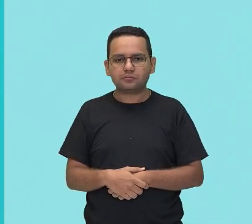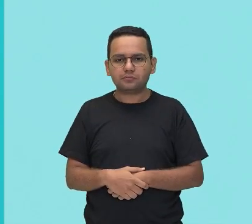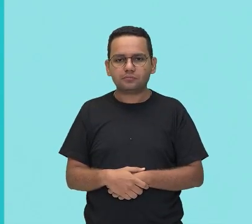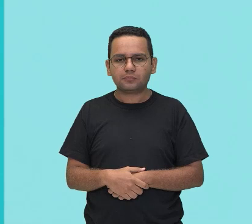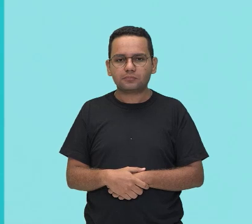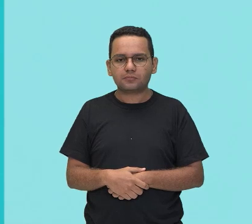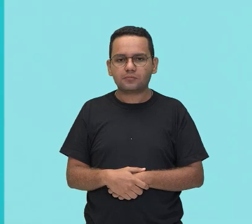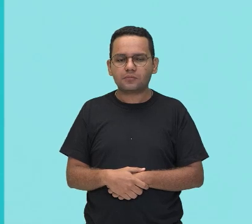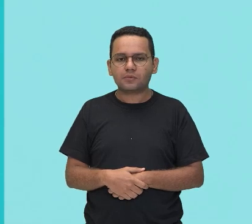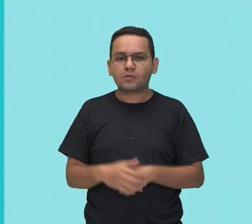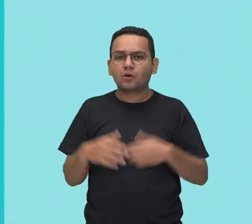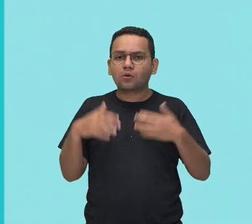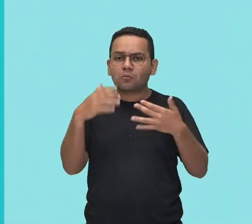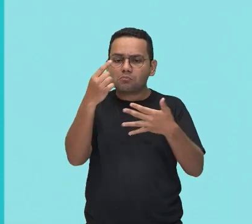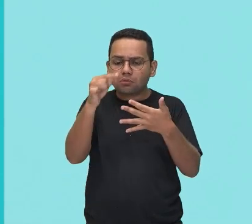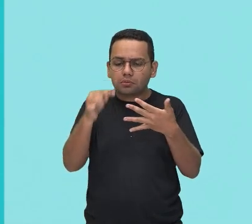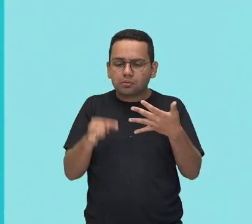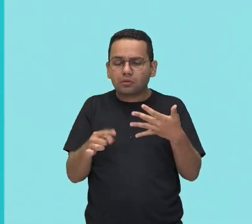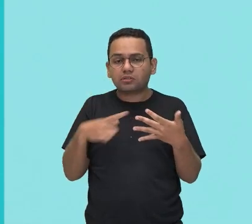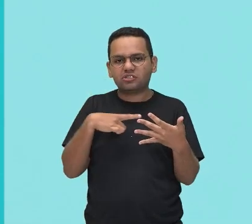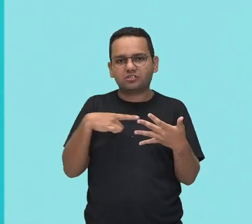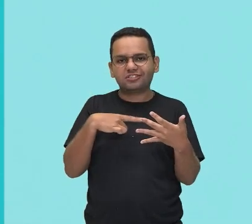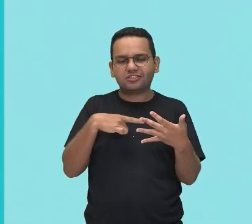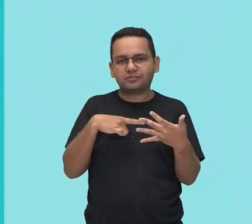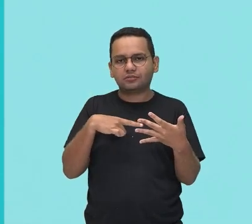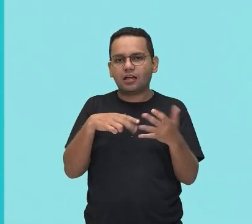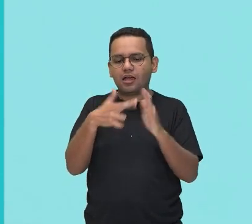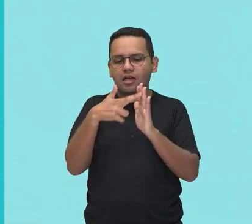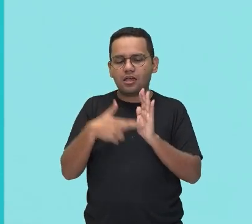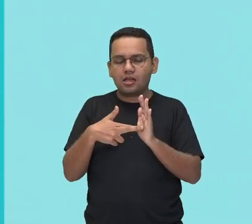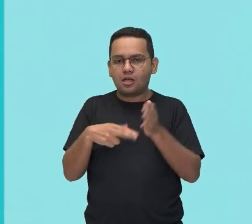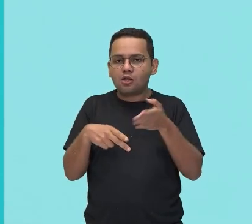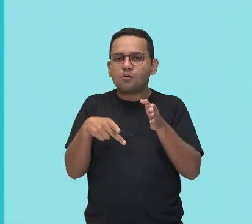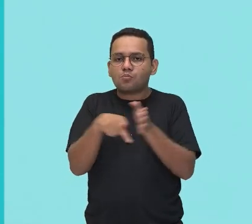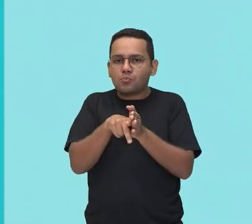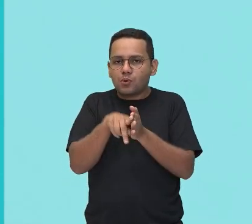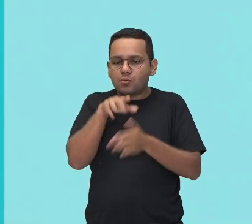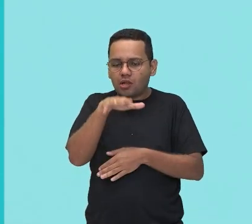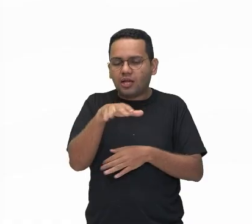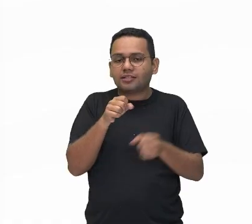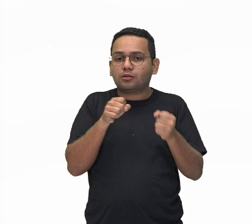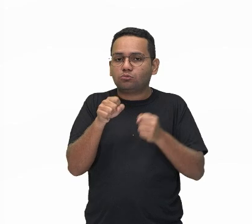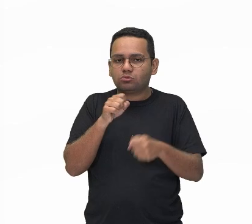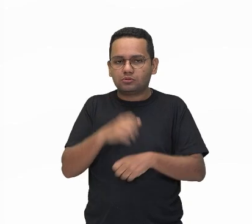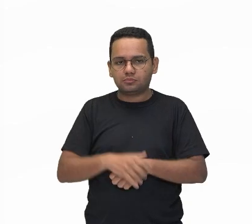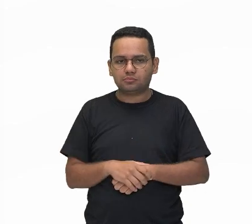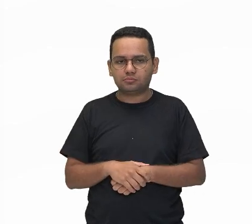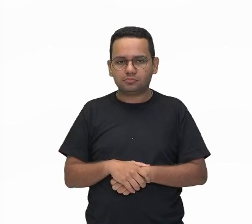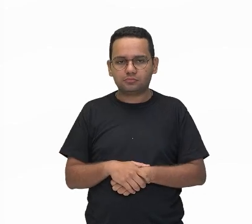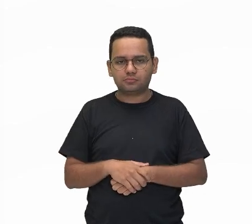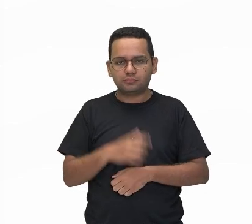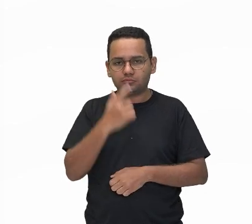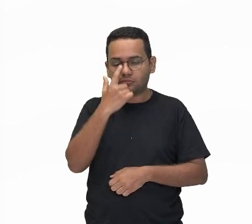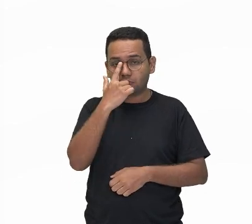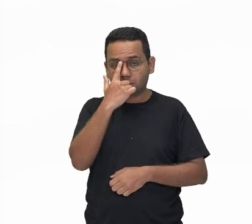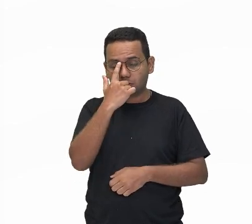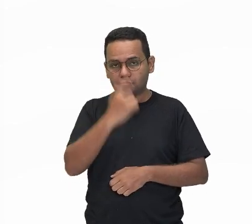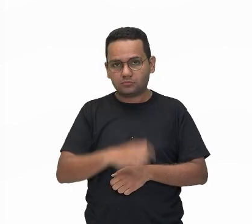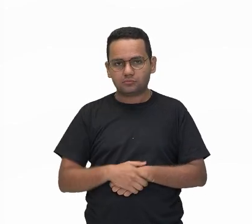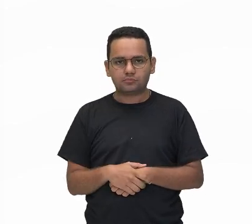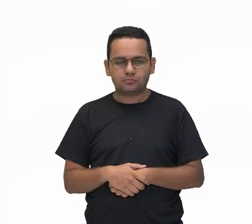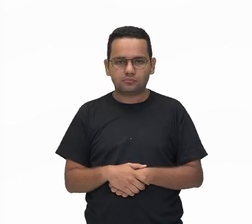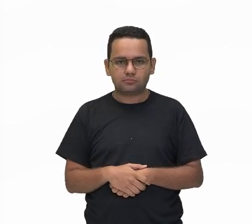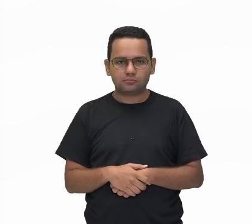regras existiam ali durante esses combates, essas competições. Bem, basicamente,